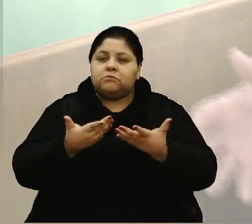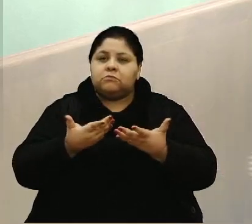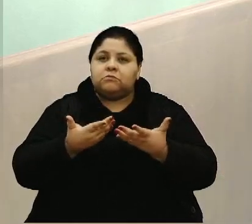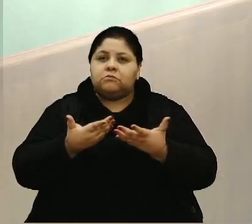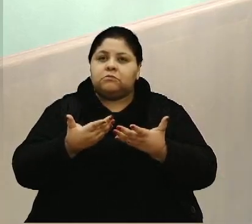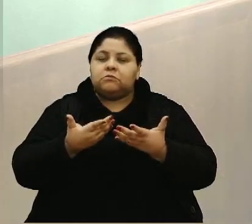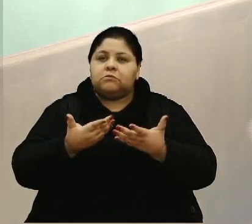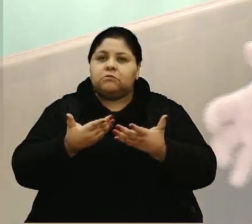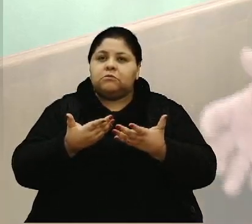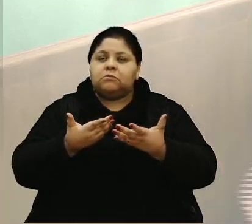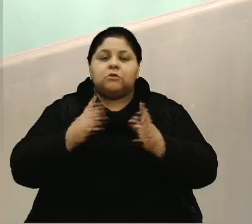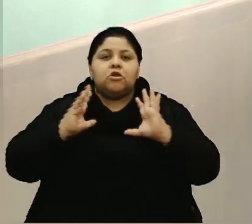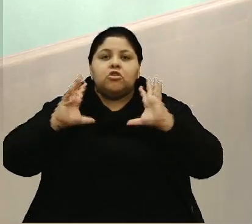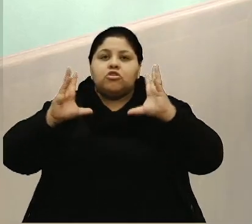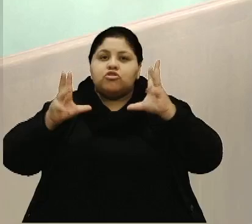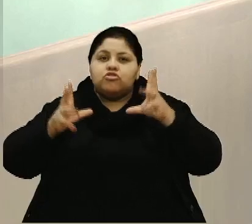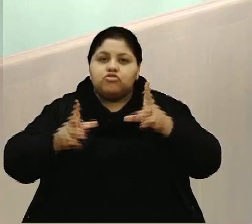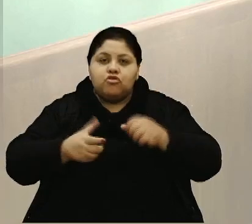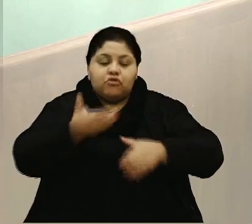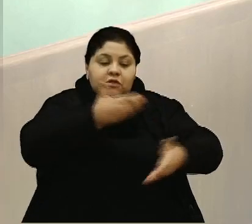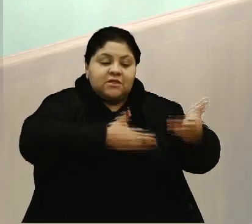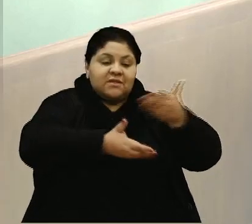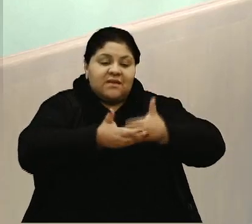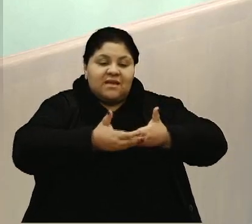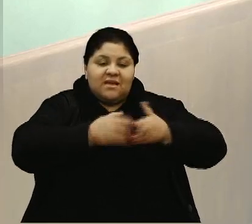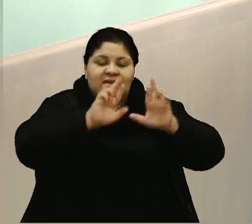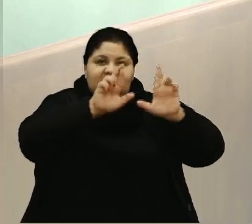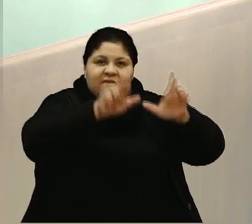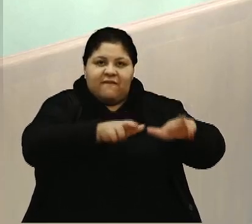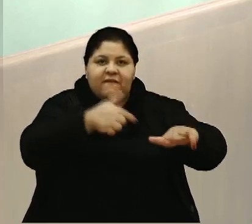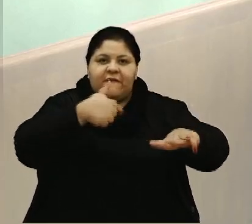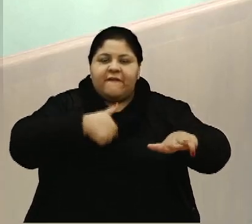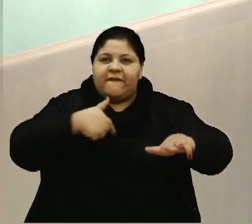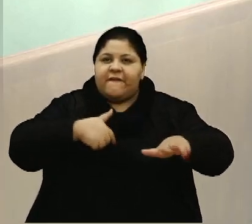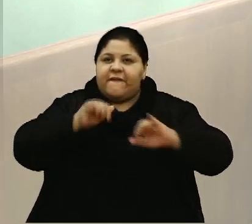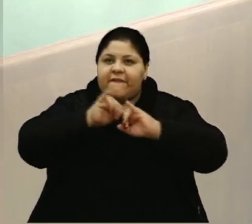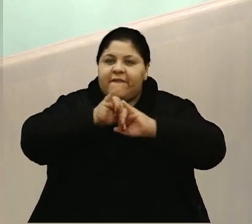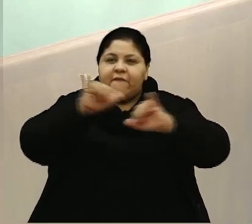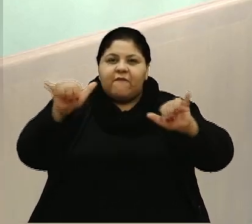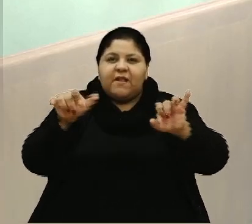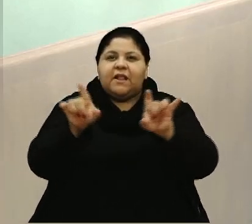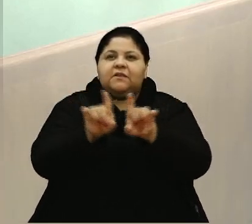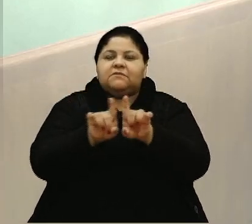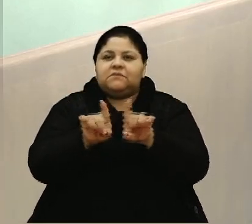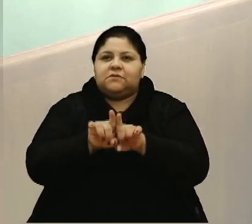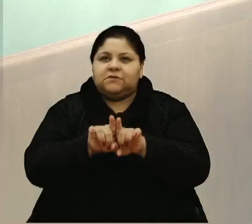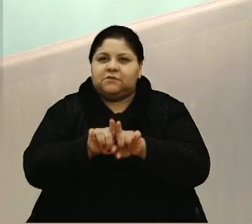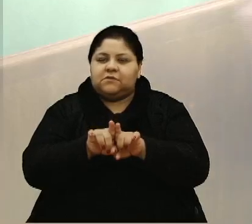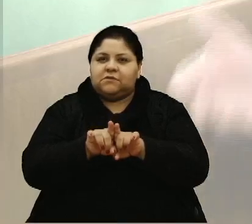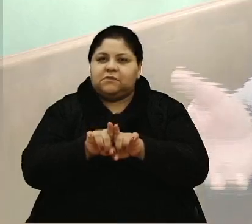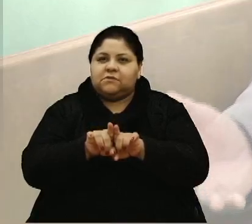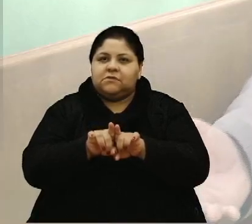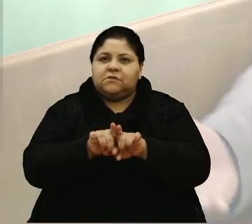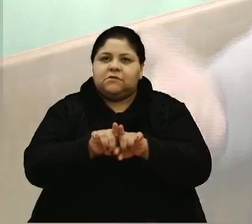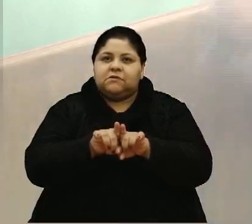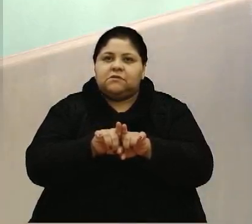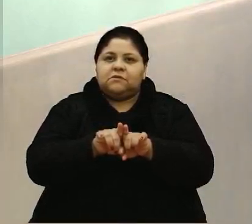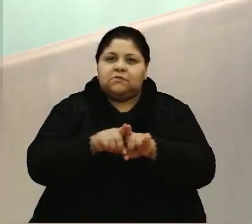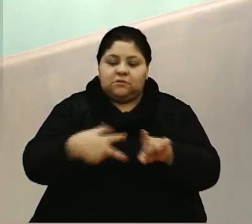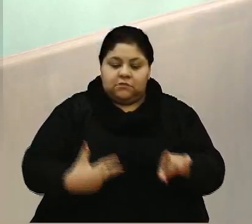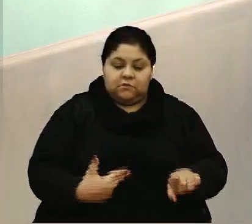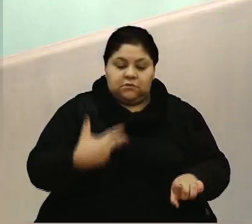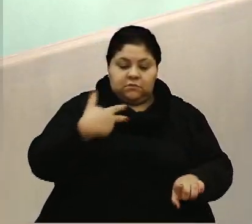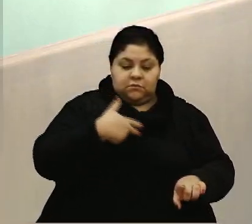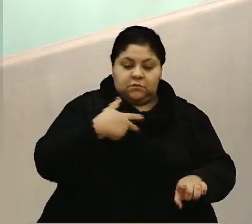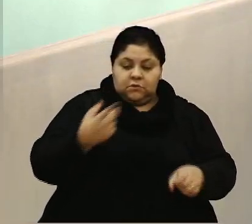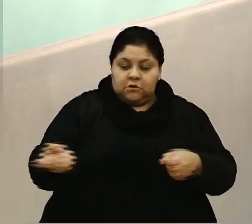sustentando toda a nossa região. E eu tenho levantado a contra-referência, que faz as cirurgias e